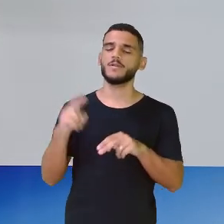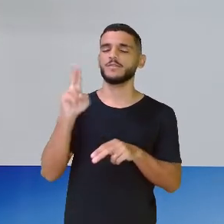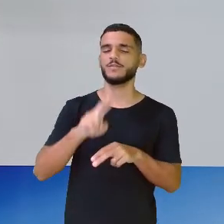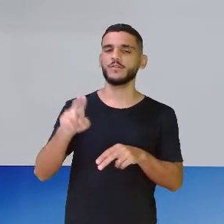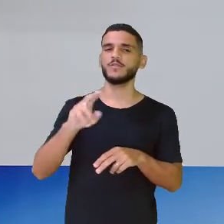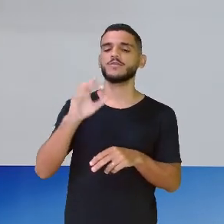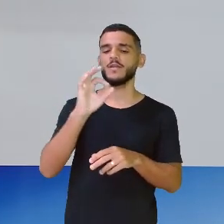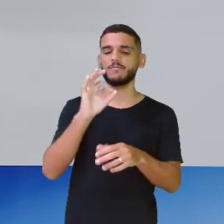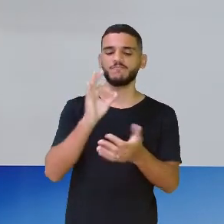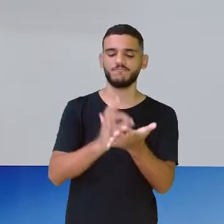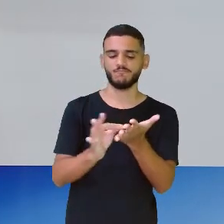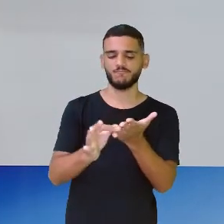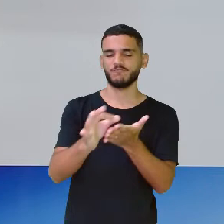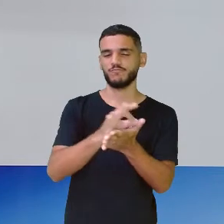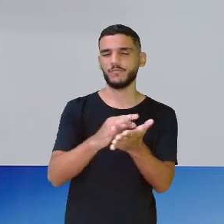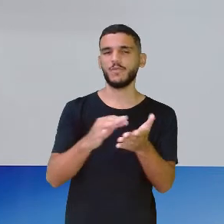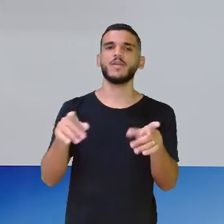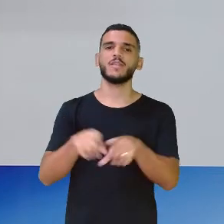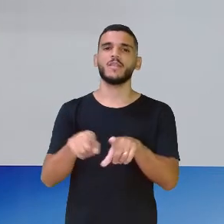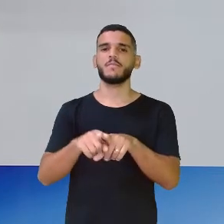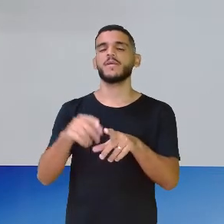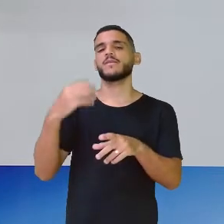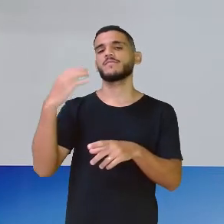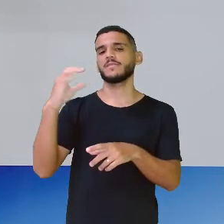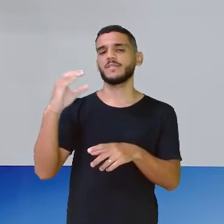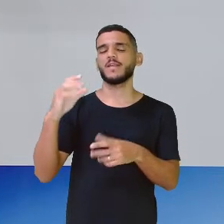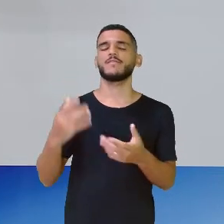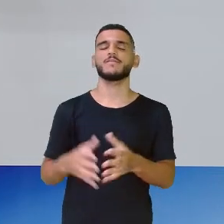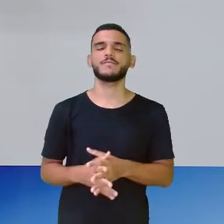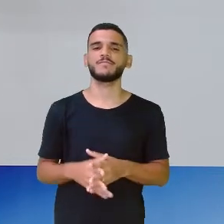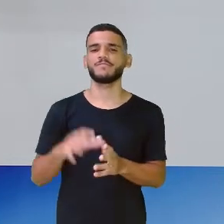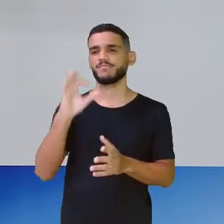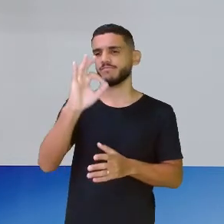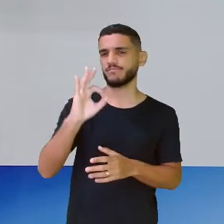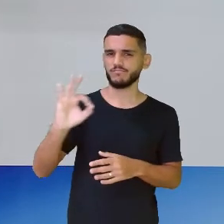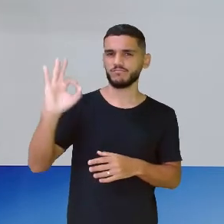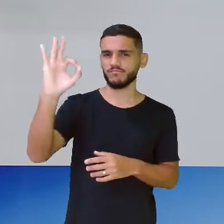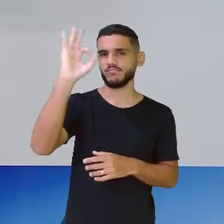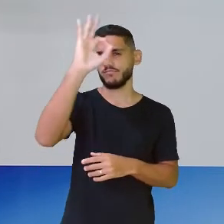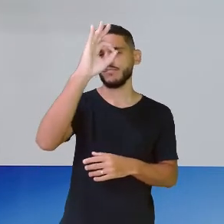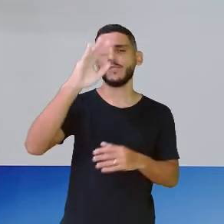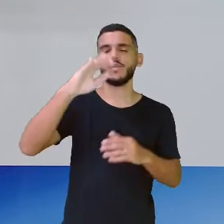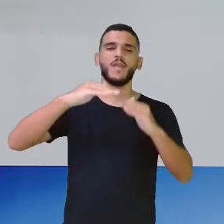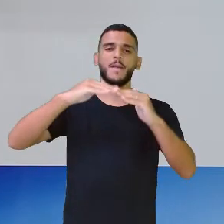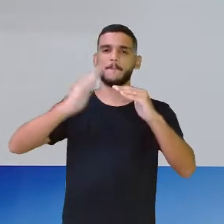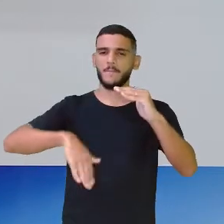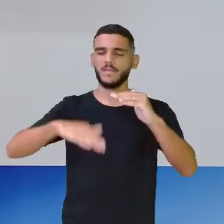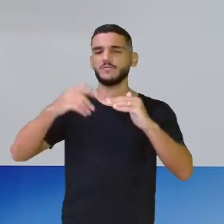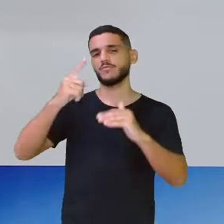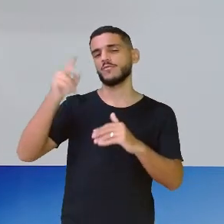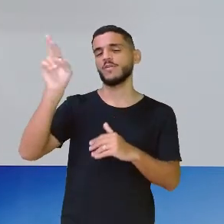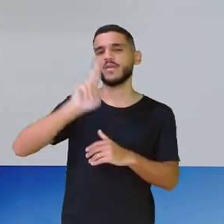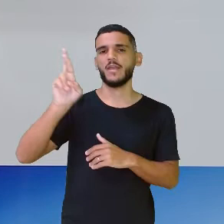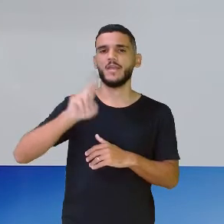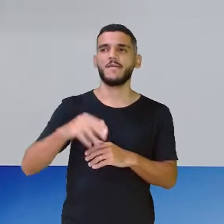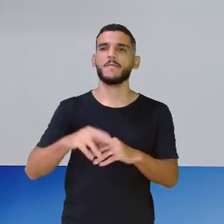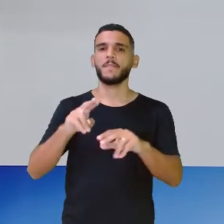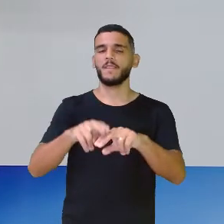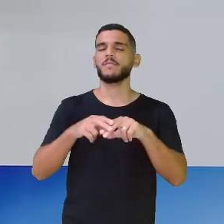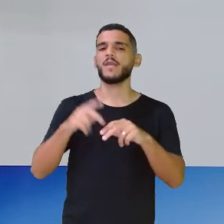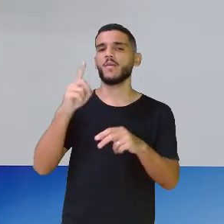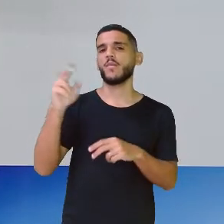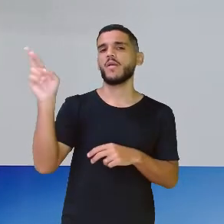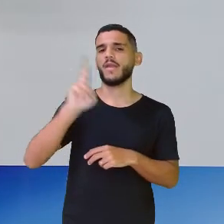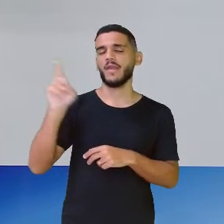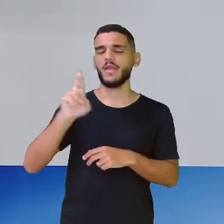os centavos. Claro que quando eu estou me referindo às moedas, são aquelas abaixo de R$1, porque R$1 você já sabe que